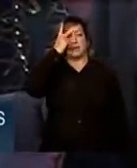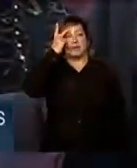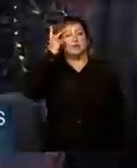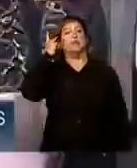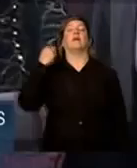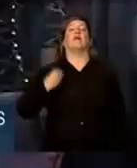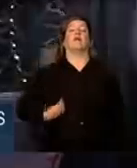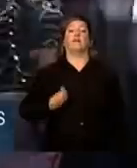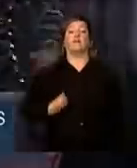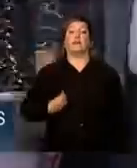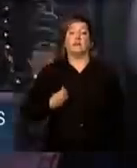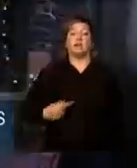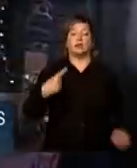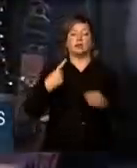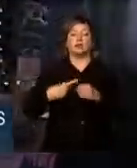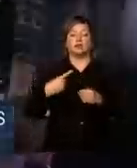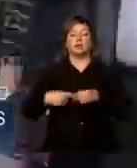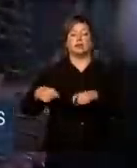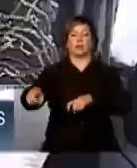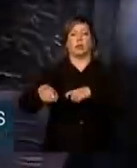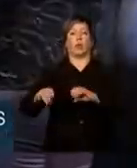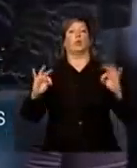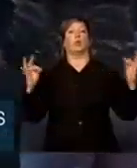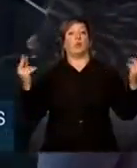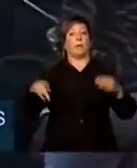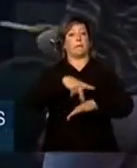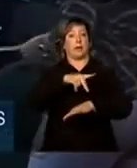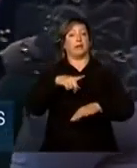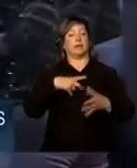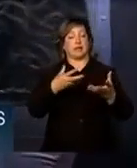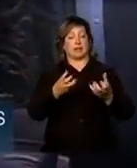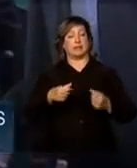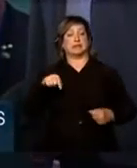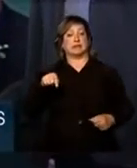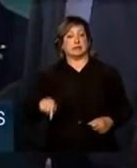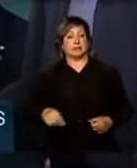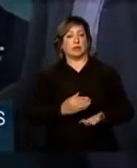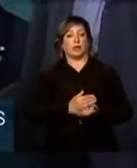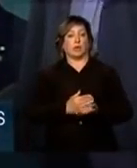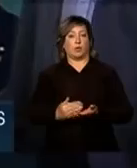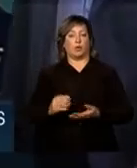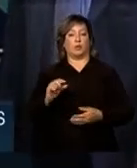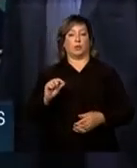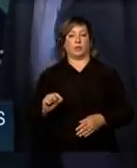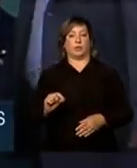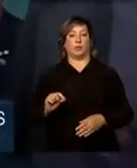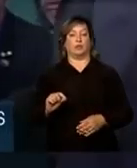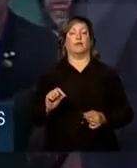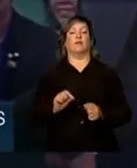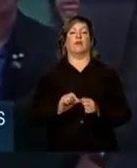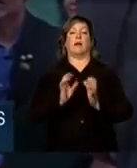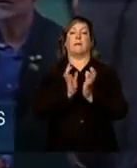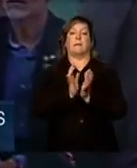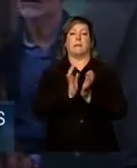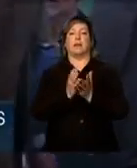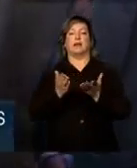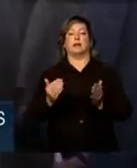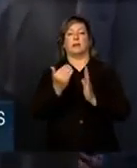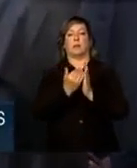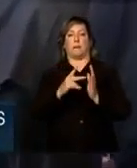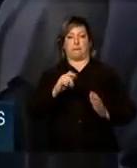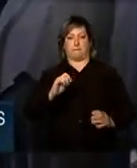vivem nas áreas rurais em todo o país são beneficiadas pela iniciativa que faz parte, então, do